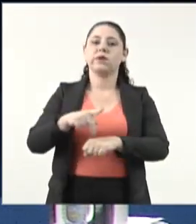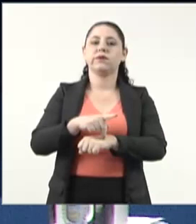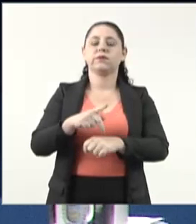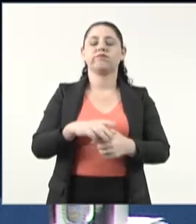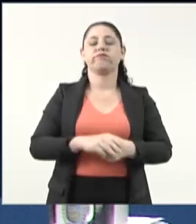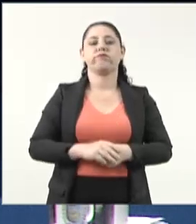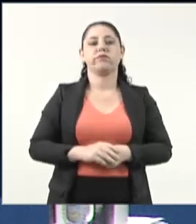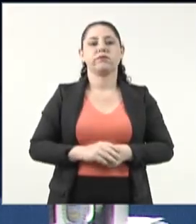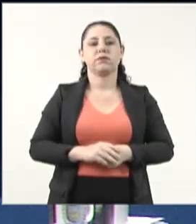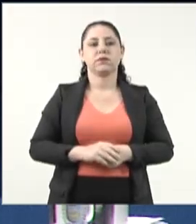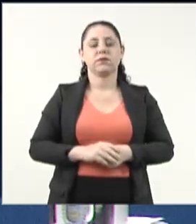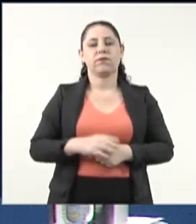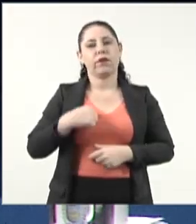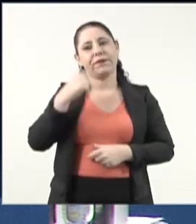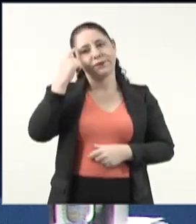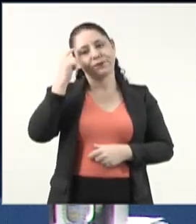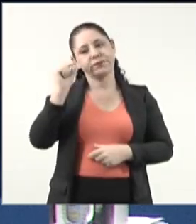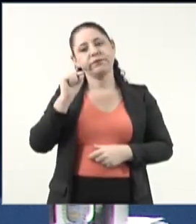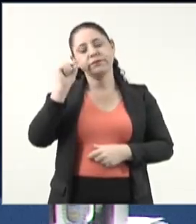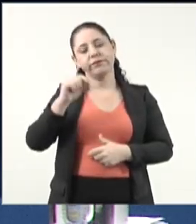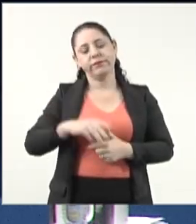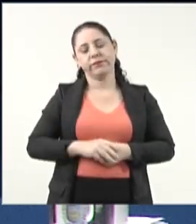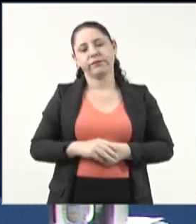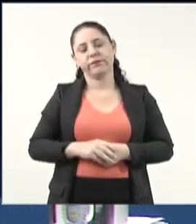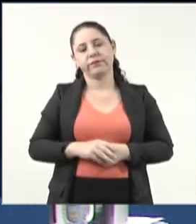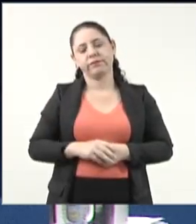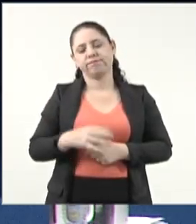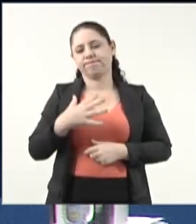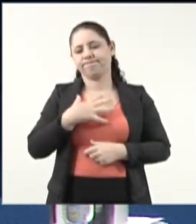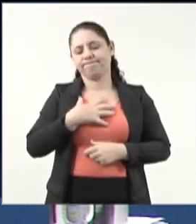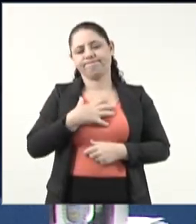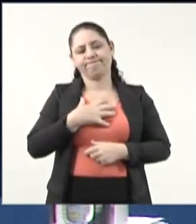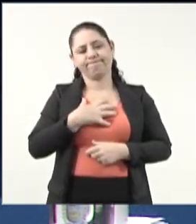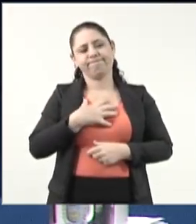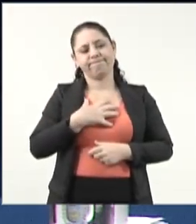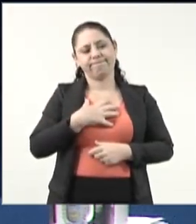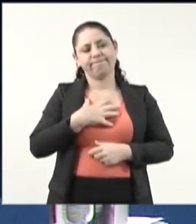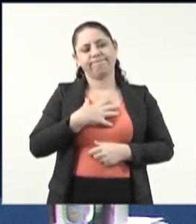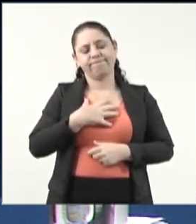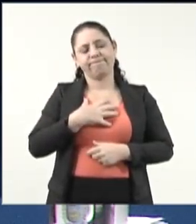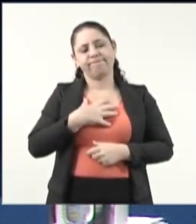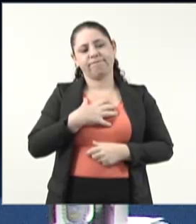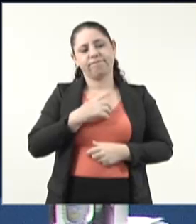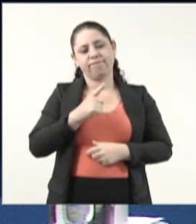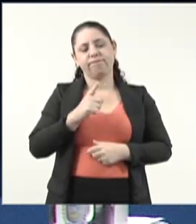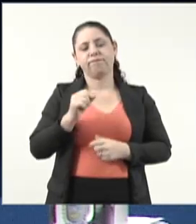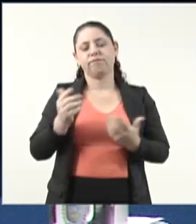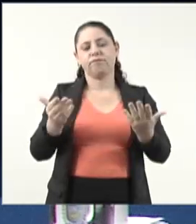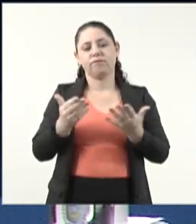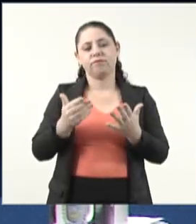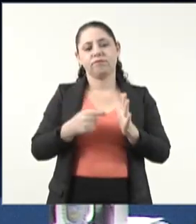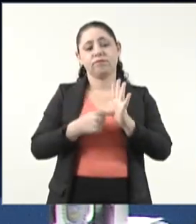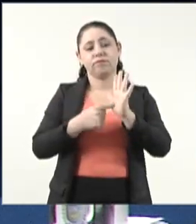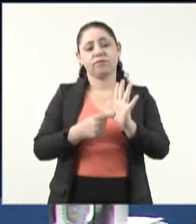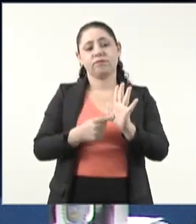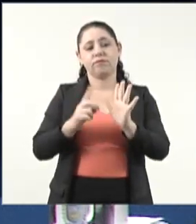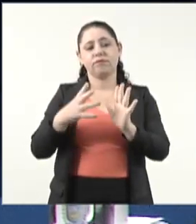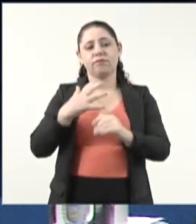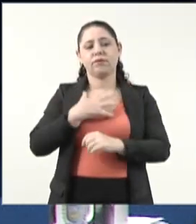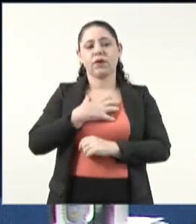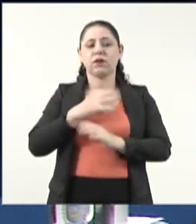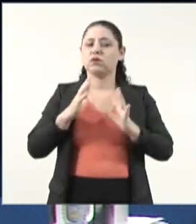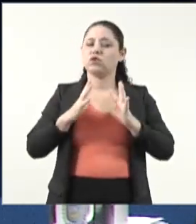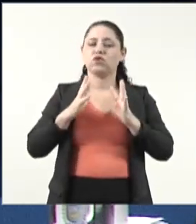Então, acho que esse sentimento que você hoje nos traz é um